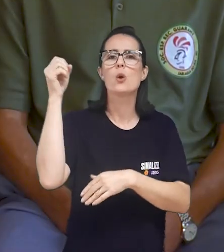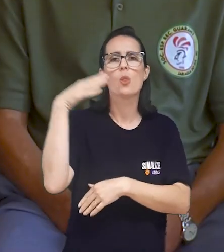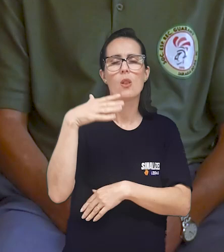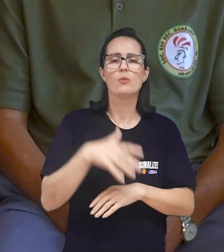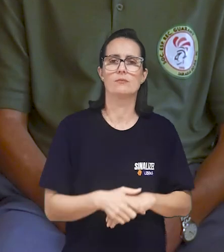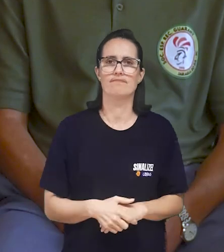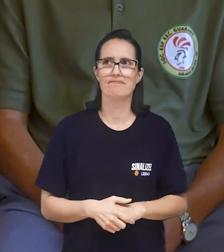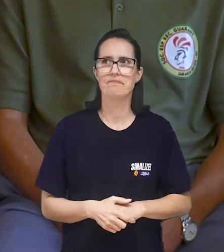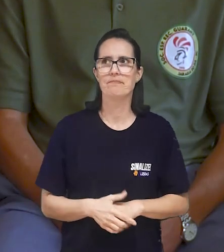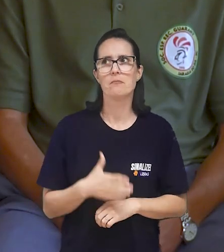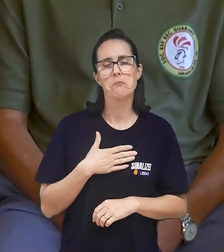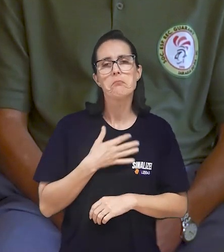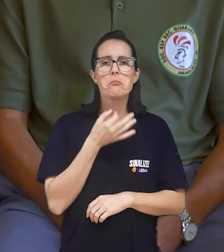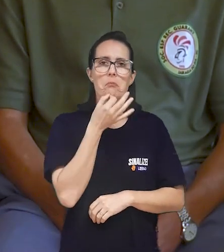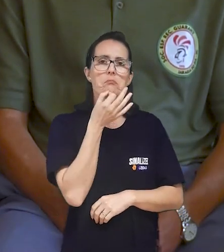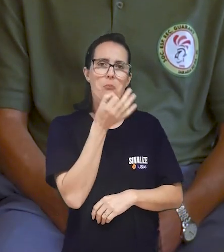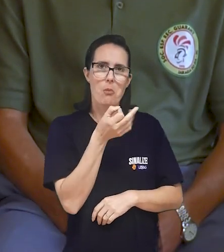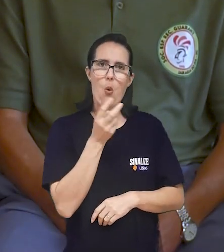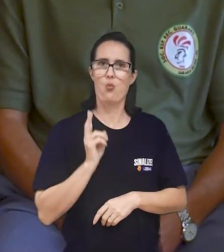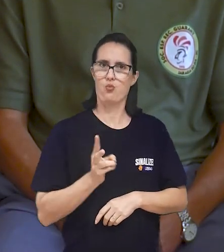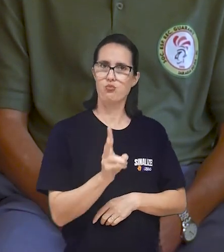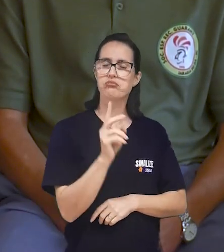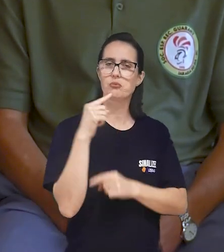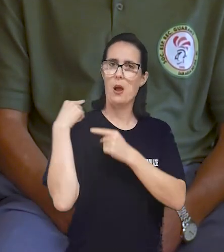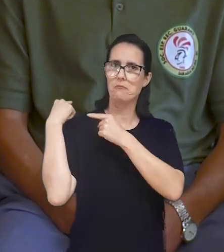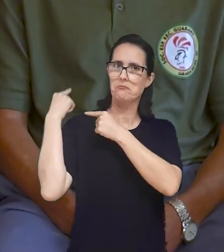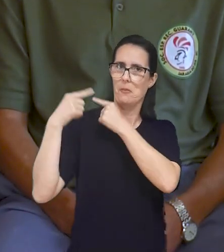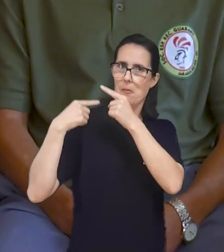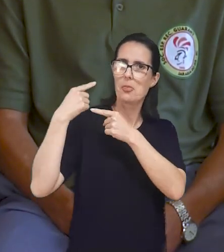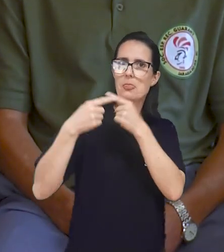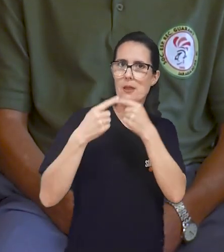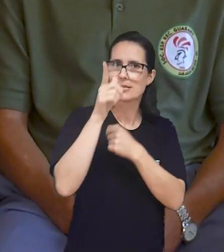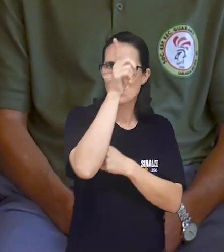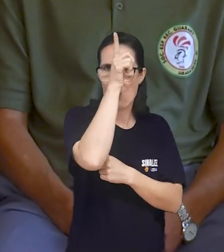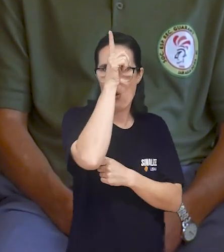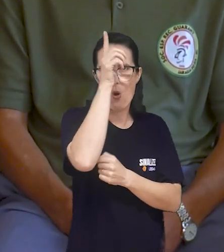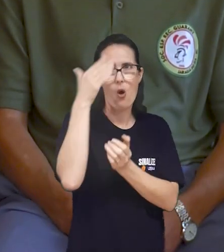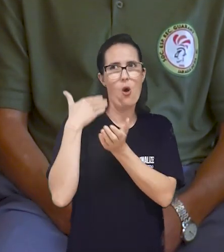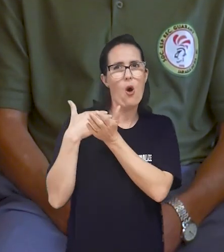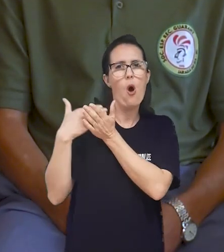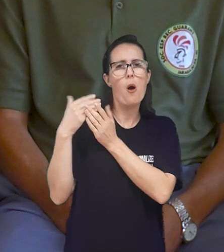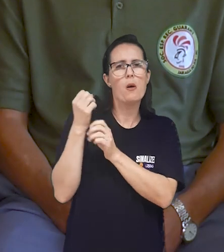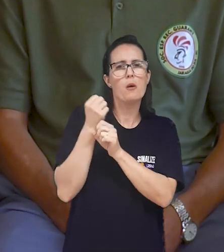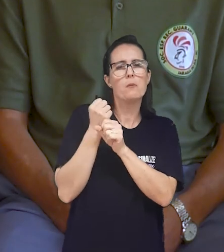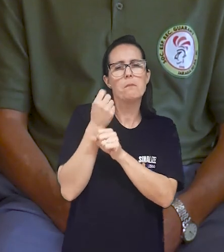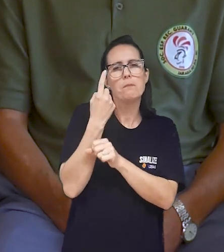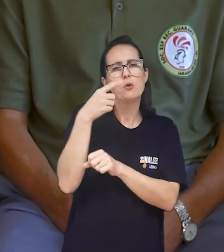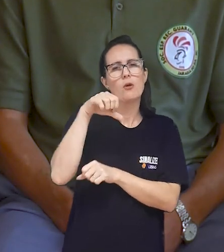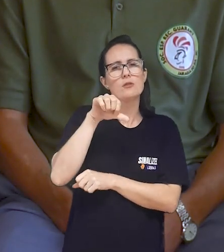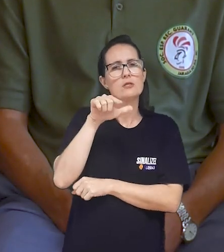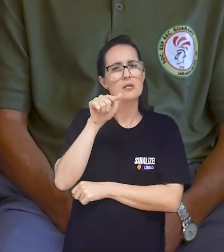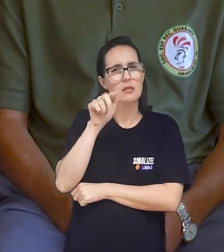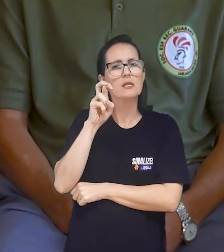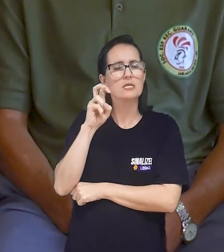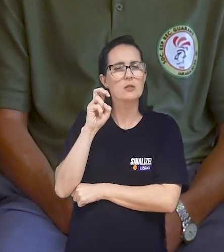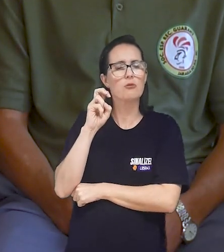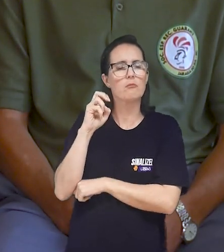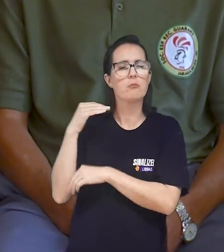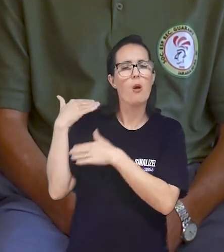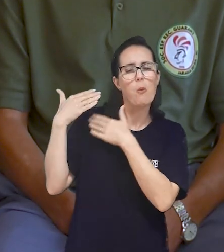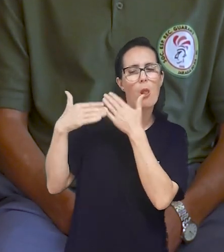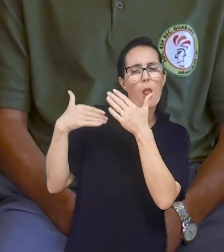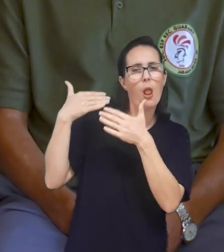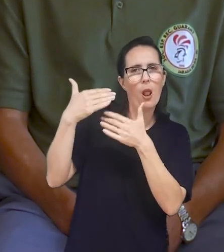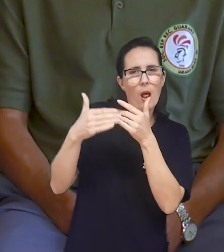acho que é manter as tradições germânicas, né, onde a gente iniciou. Então, lá desde 75 é preservada